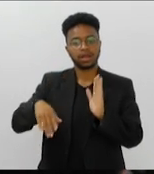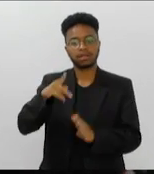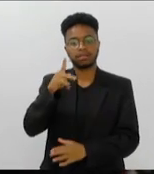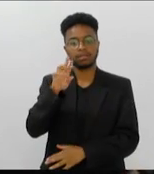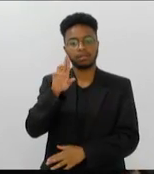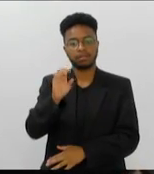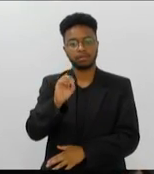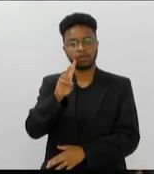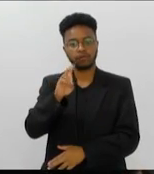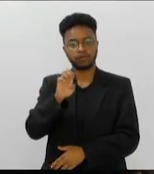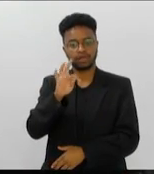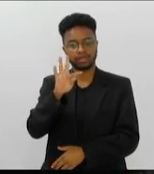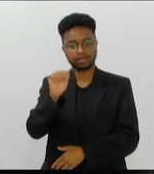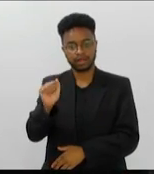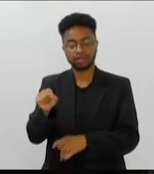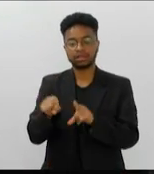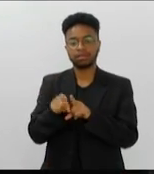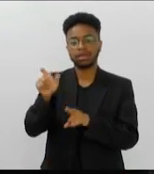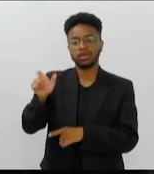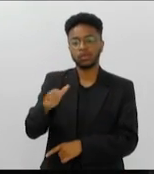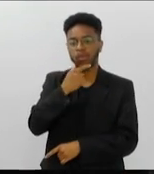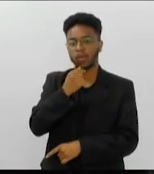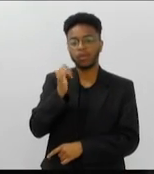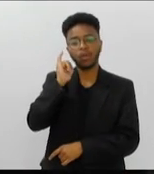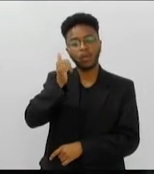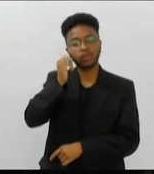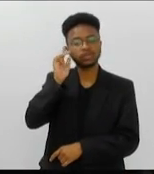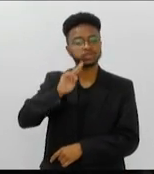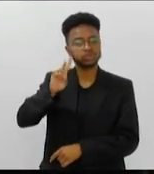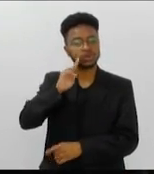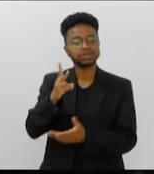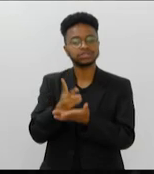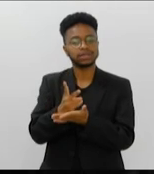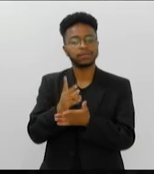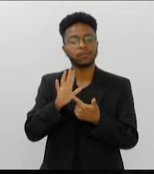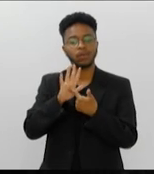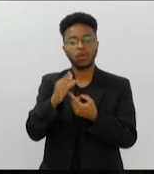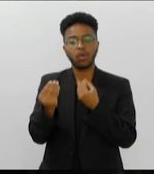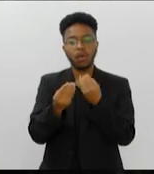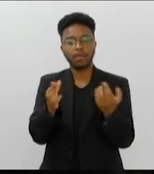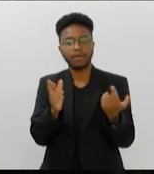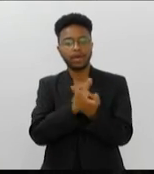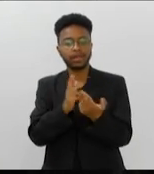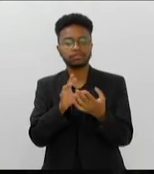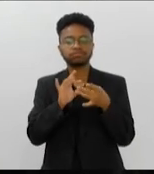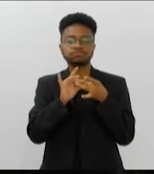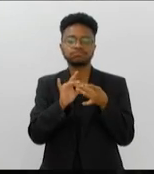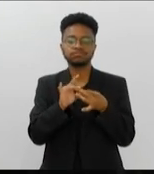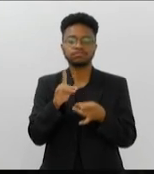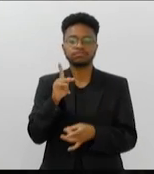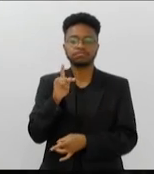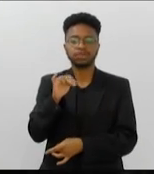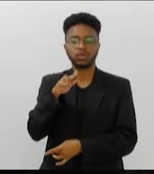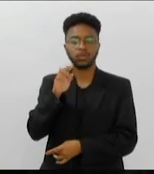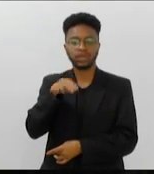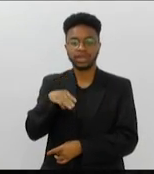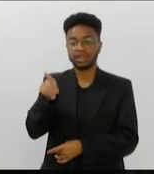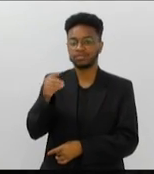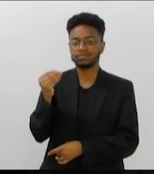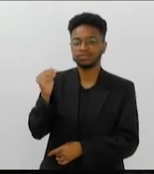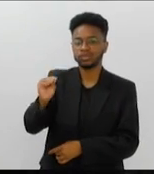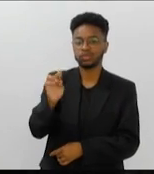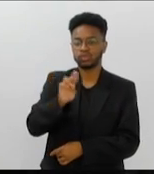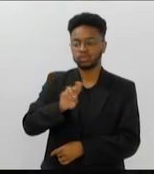Provetá. E ele conta sempre muito emocionado a sua relação com este pinguim, que ele deu o nome de Dindim,